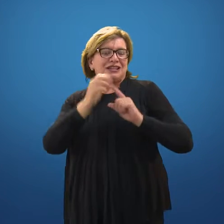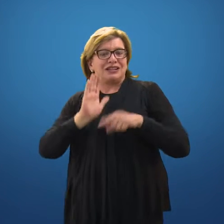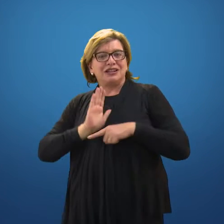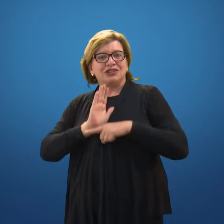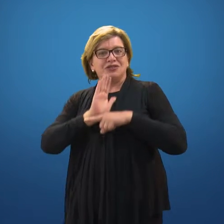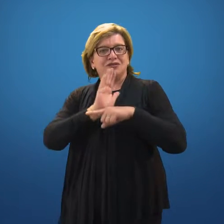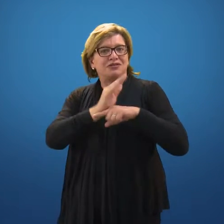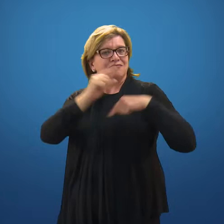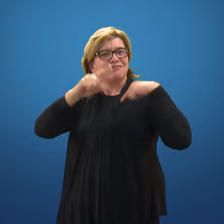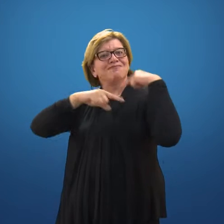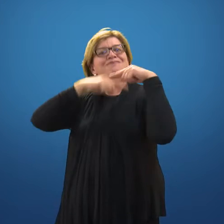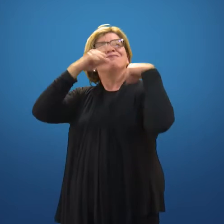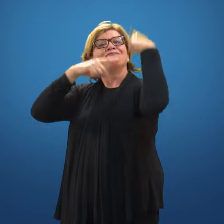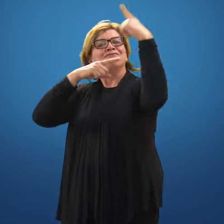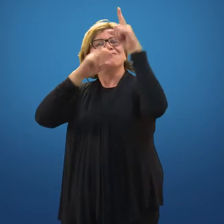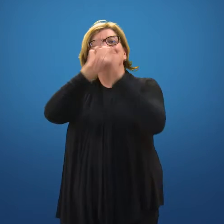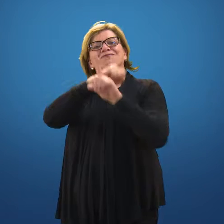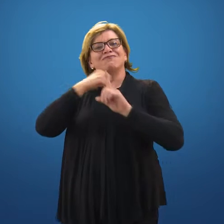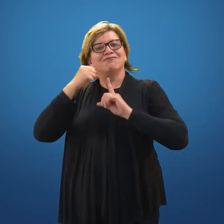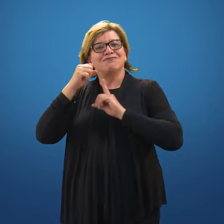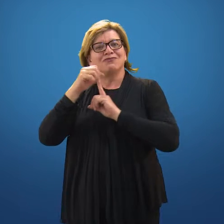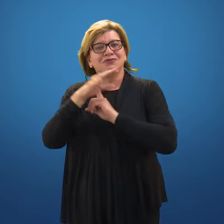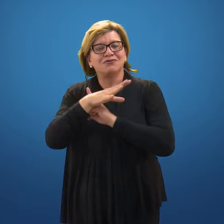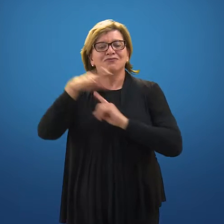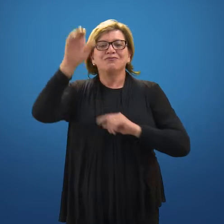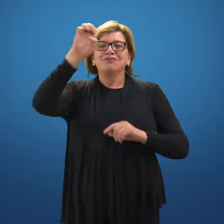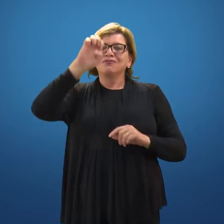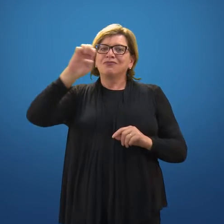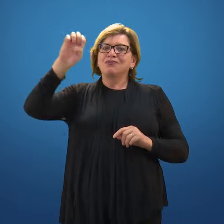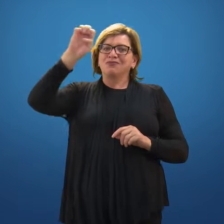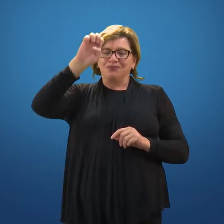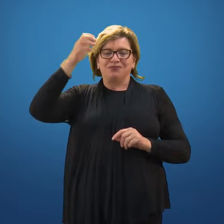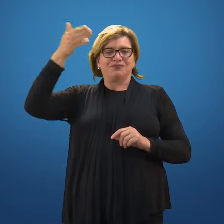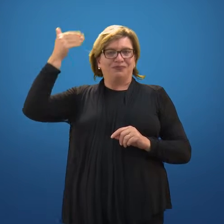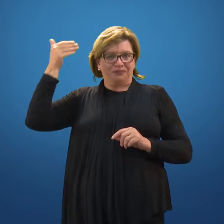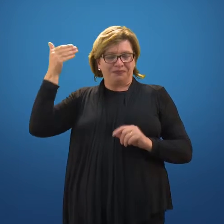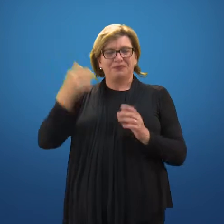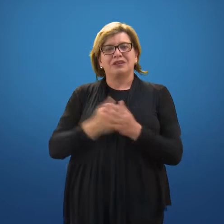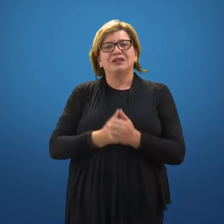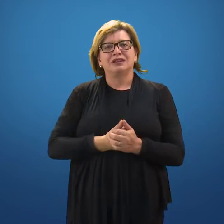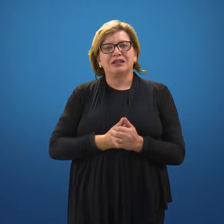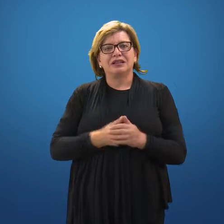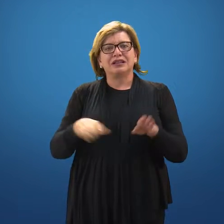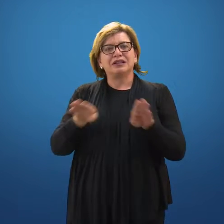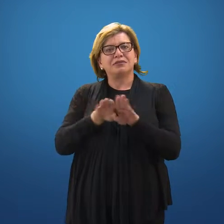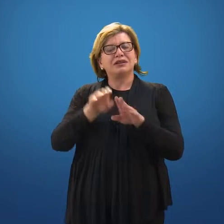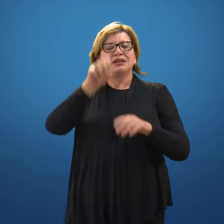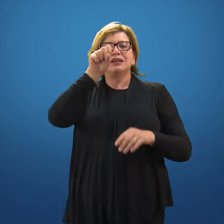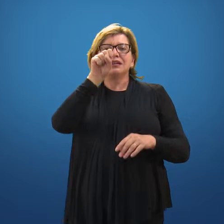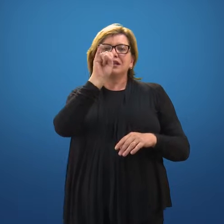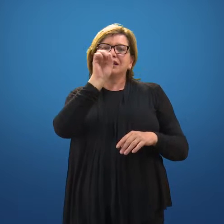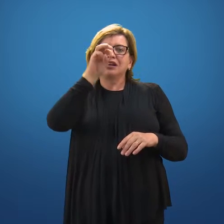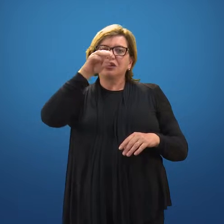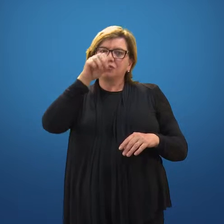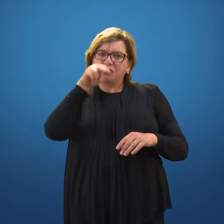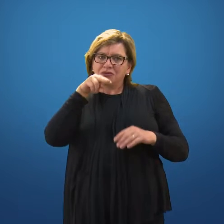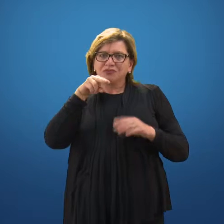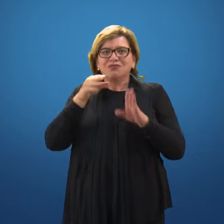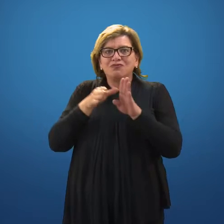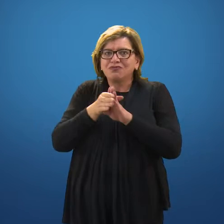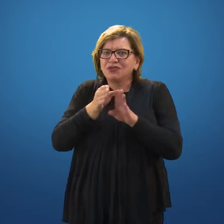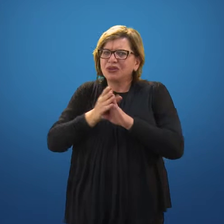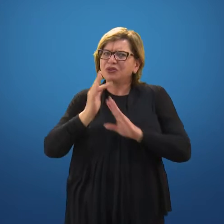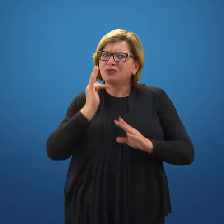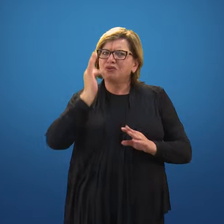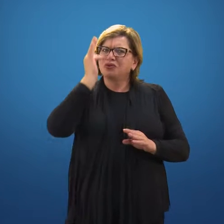para a evolução da sociedade europeia à sua época. Ele sugeriu que no futuro a ciência identificaria